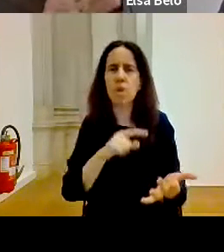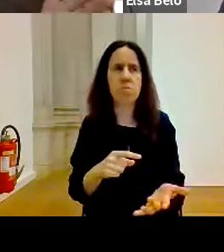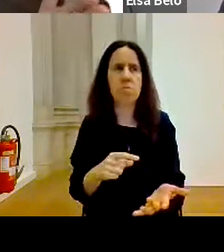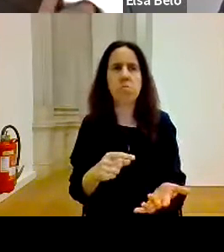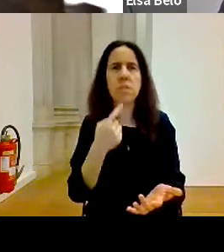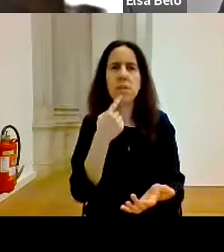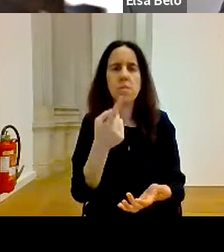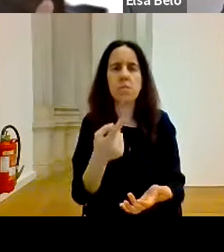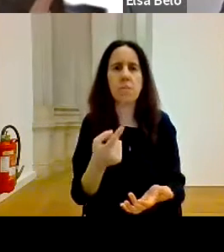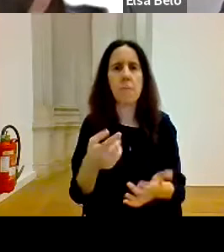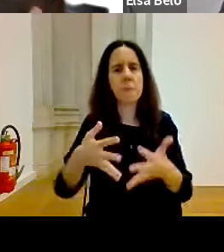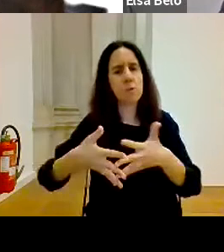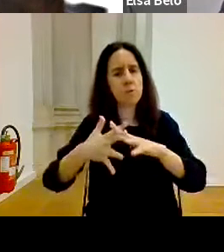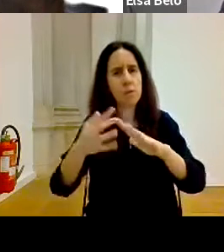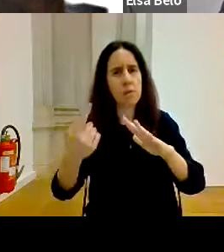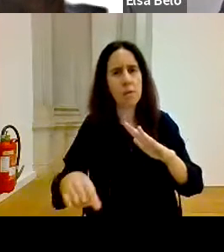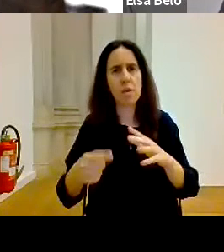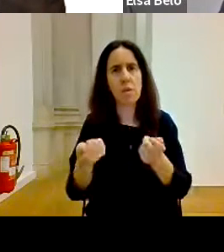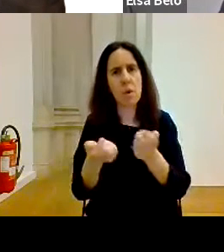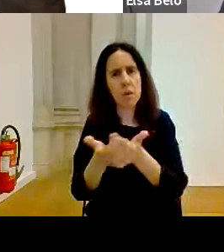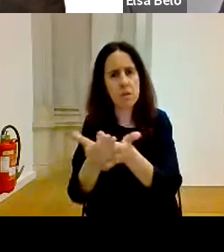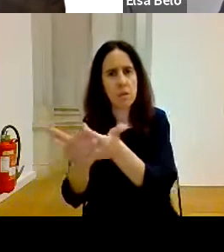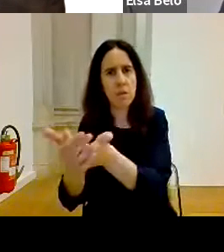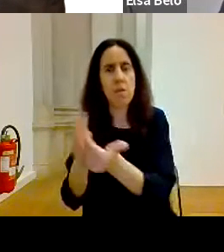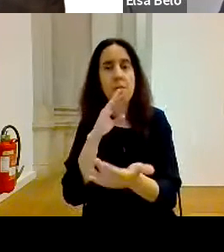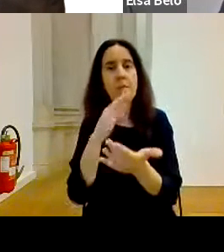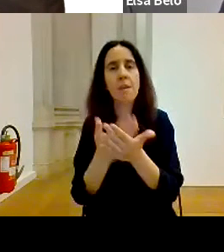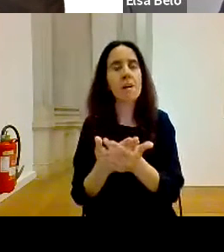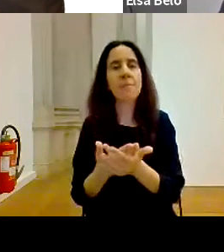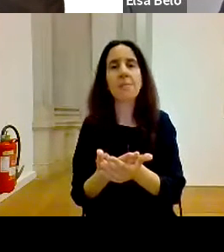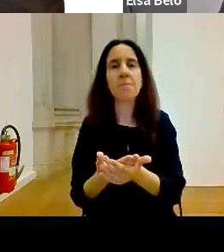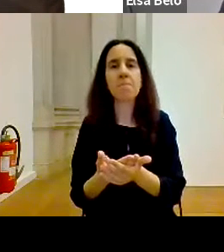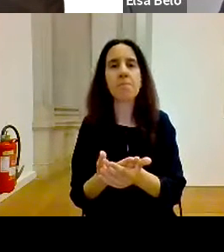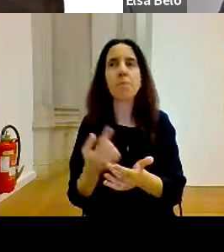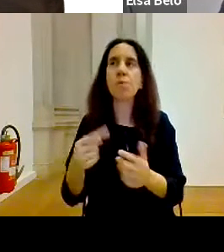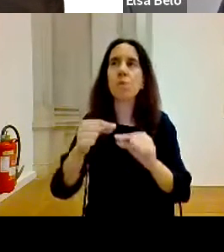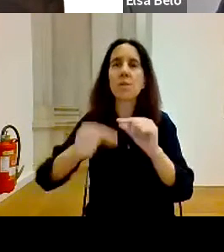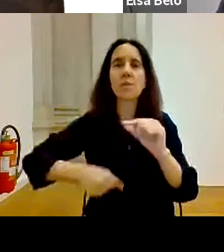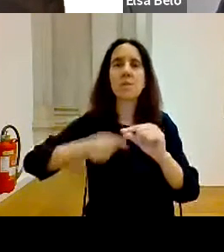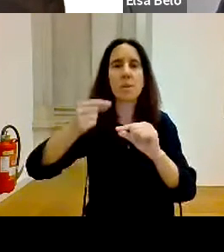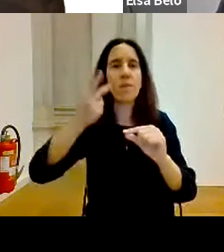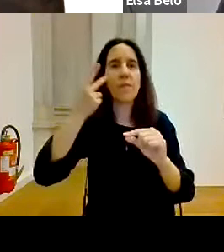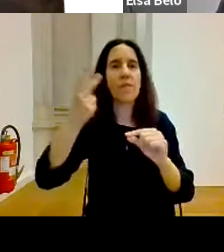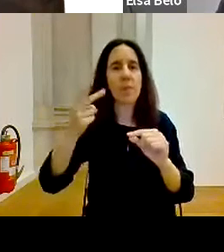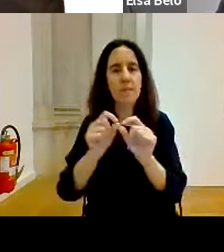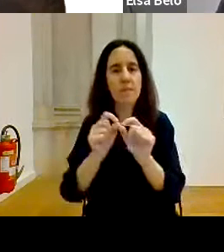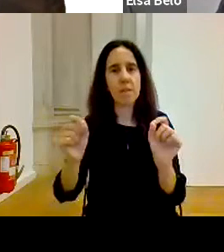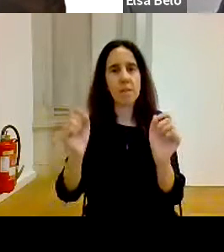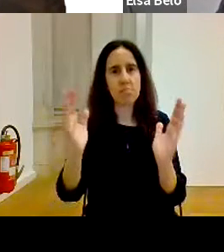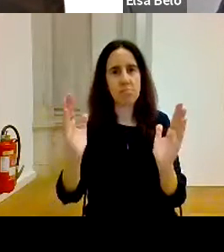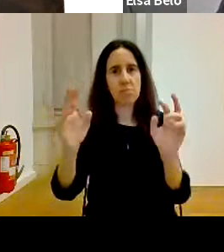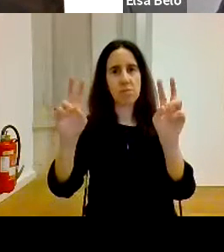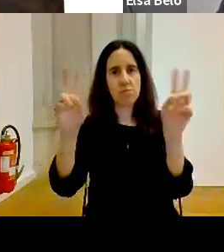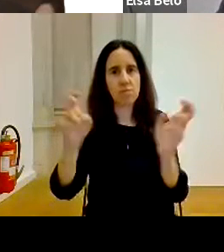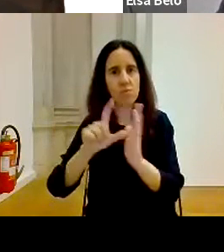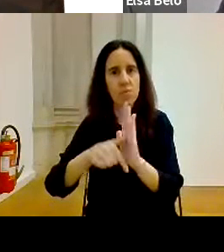digamos, estruturada, organizada, que vai para além do ciclo de vida da primeira fase do projeto, quer dizer,